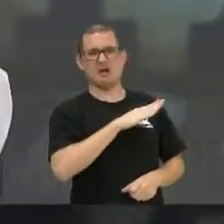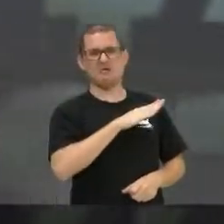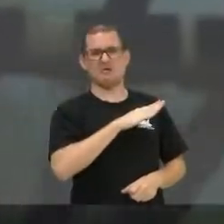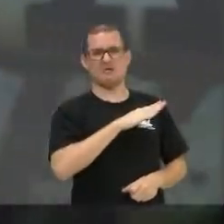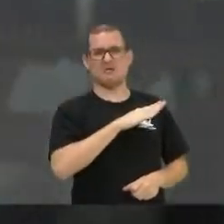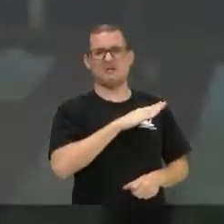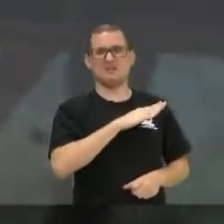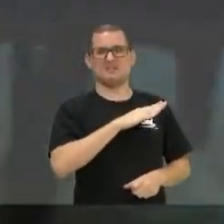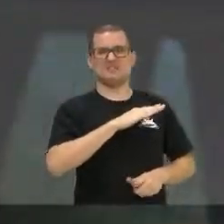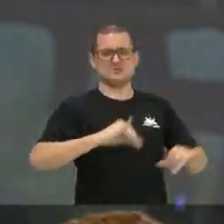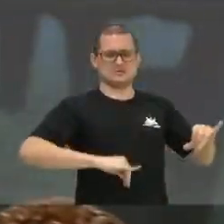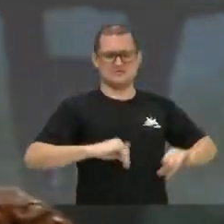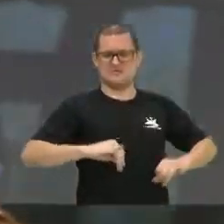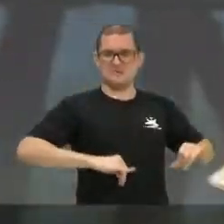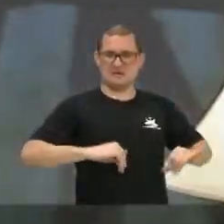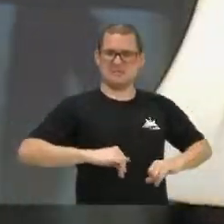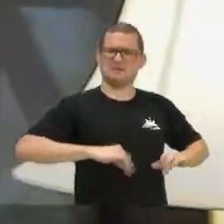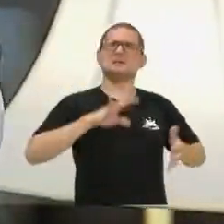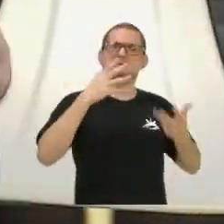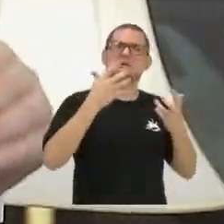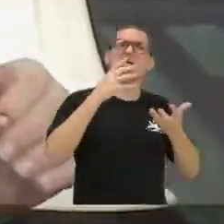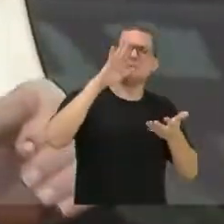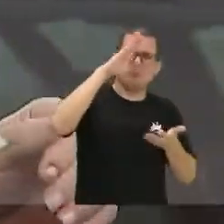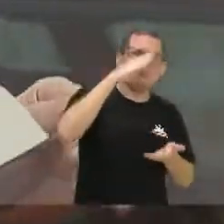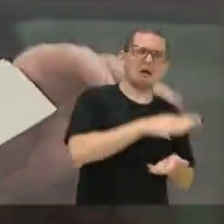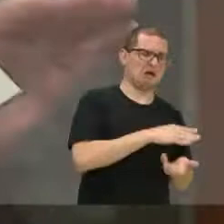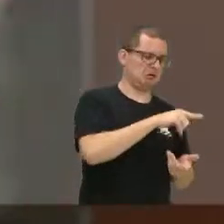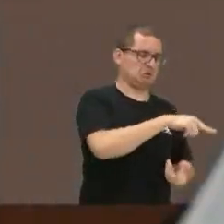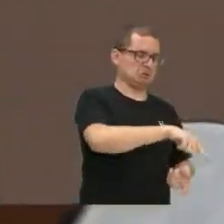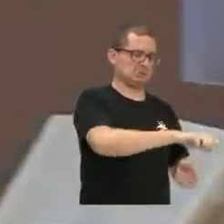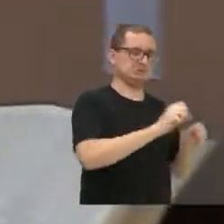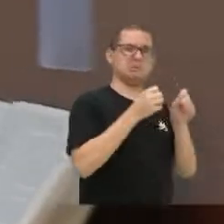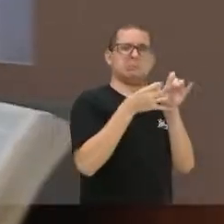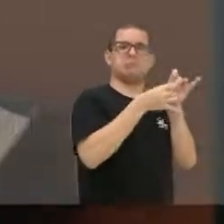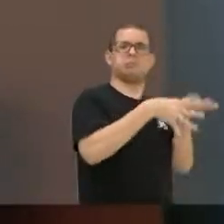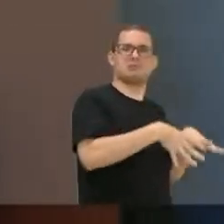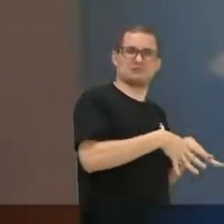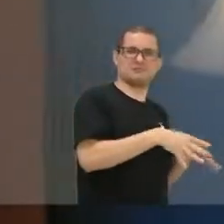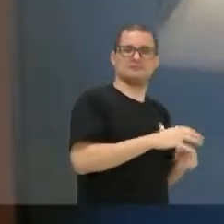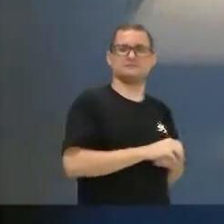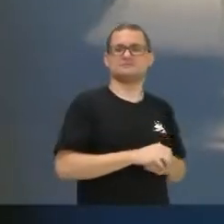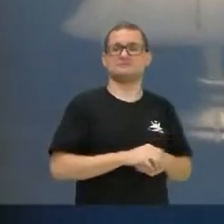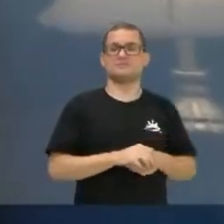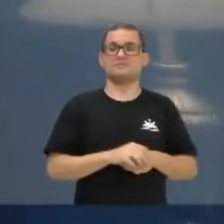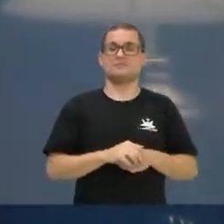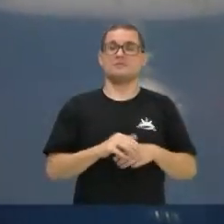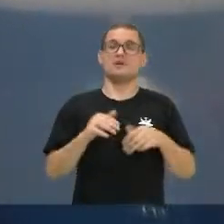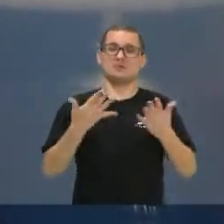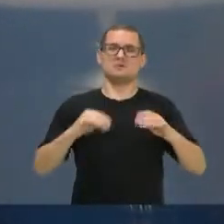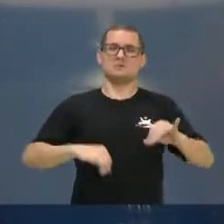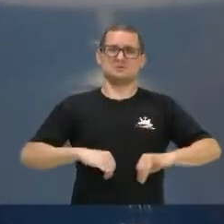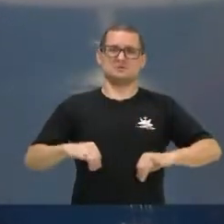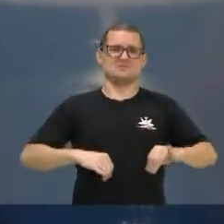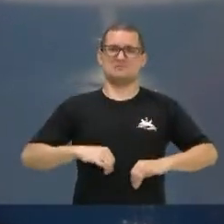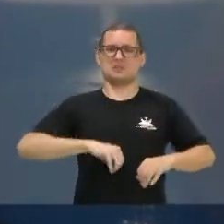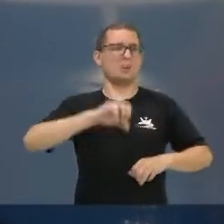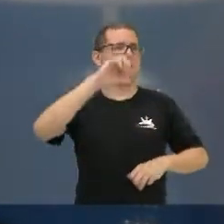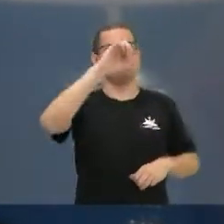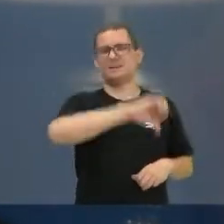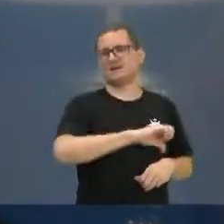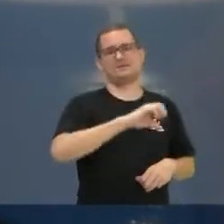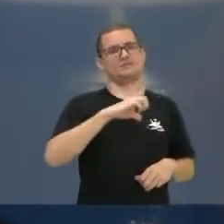maldade e o sofrimento causado por maldade do pior que tipo esse é um sofrimento